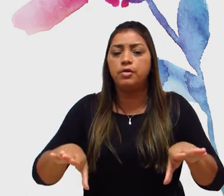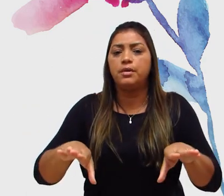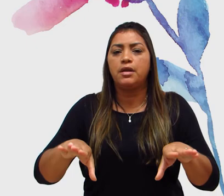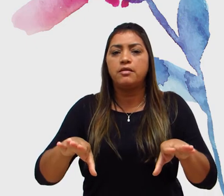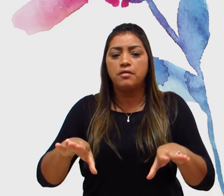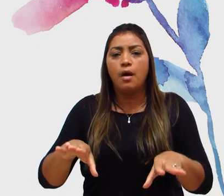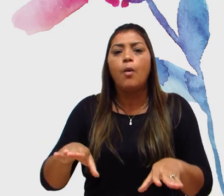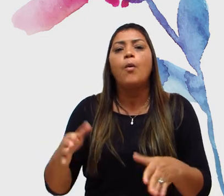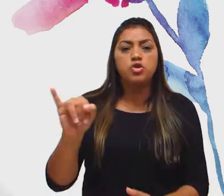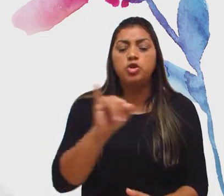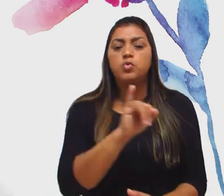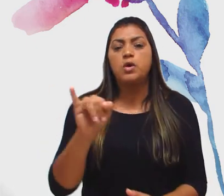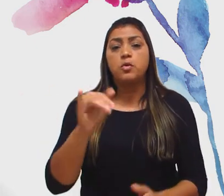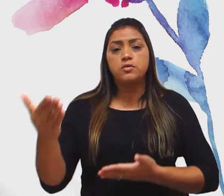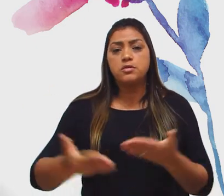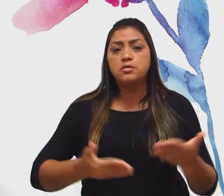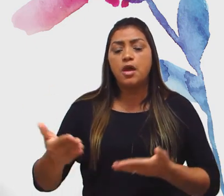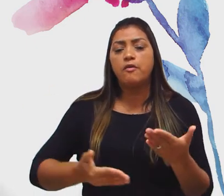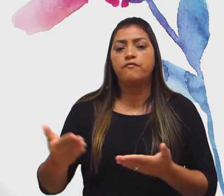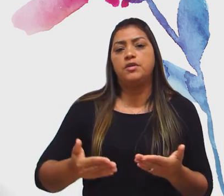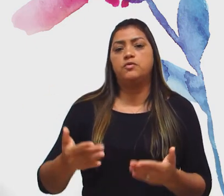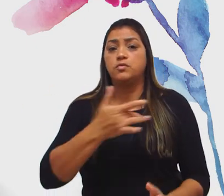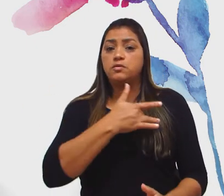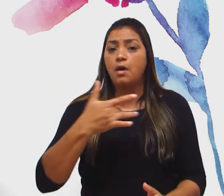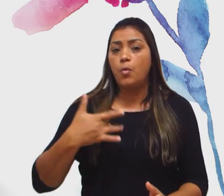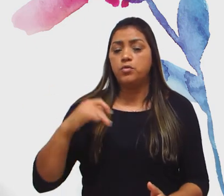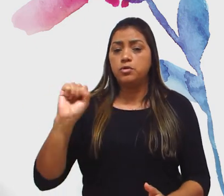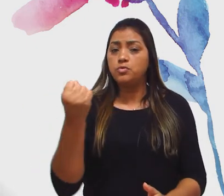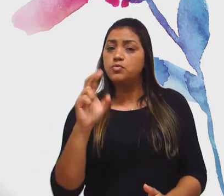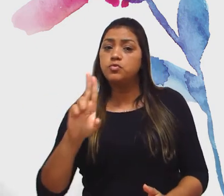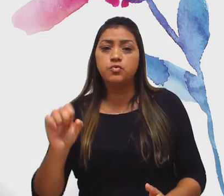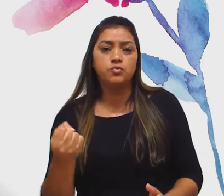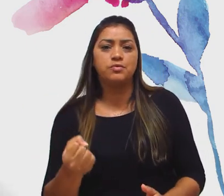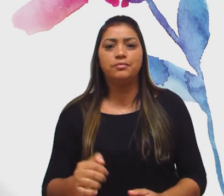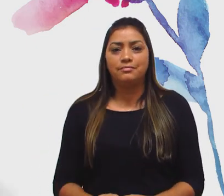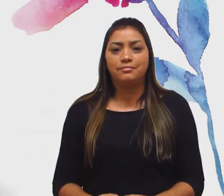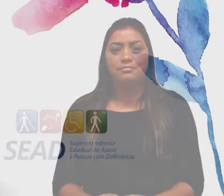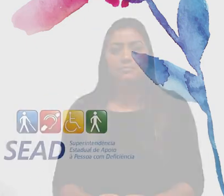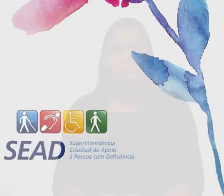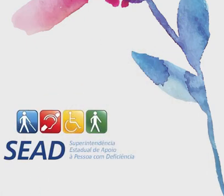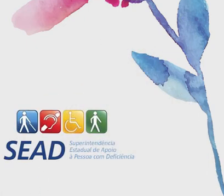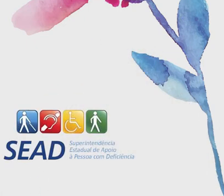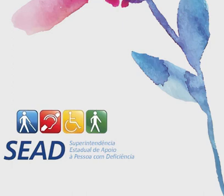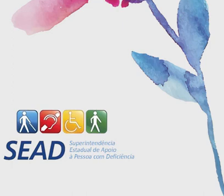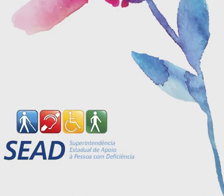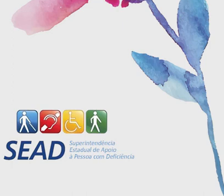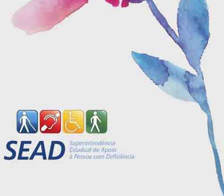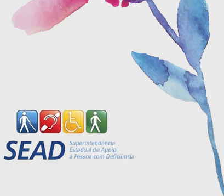racismo e à discriminação nas instituições e serviços de saúde do SUS.